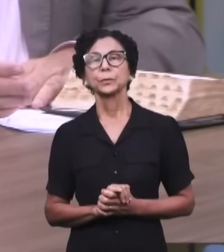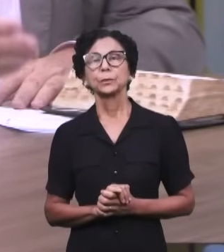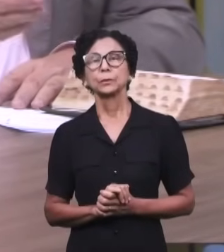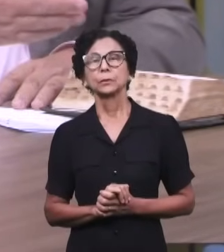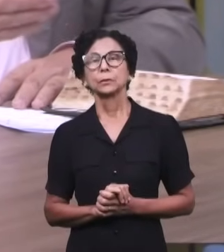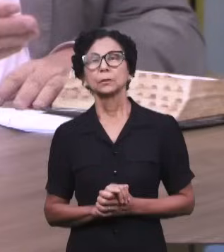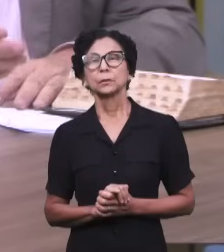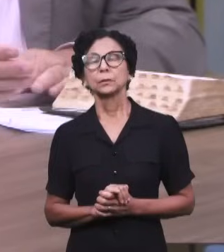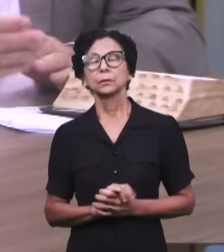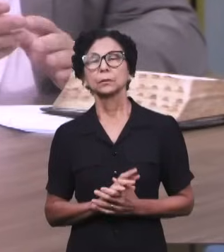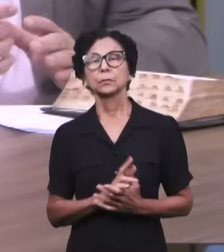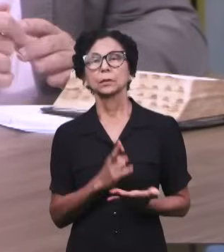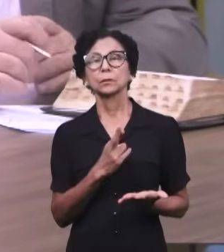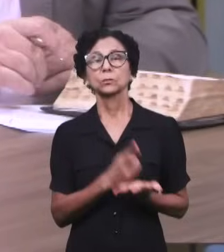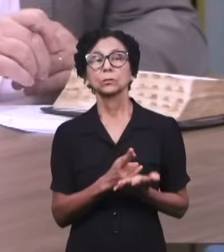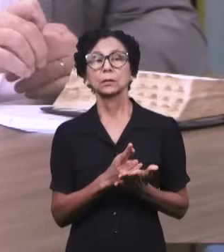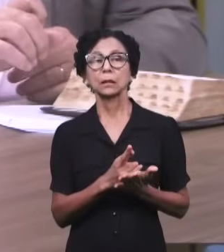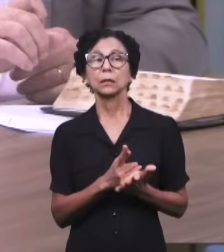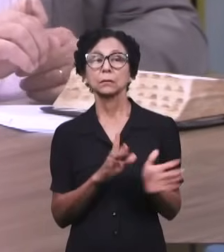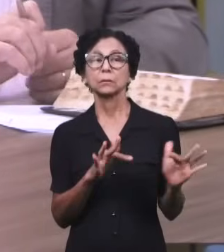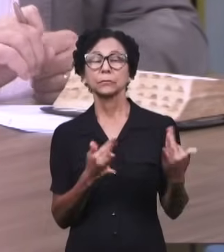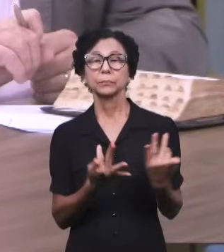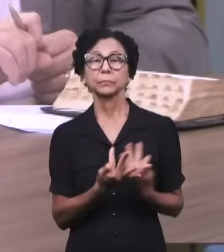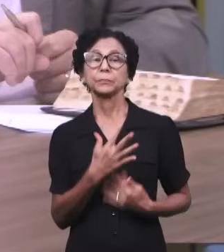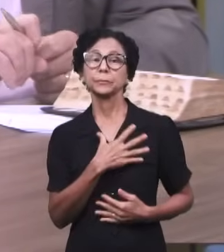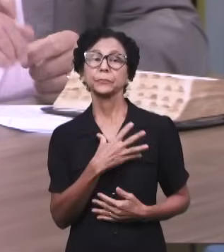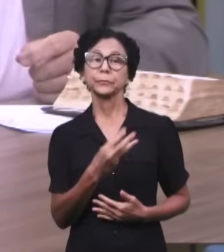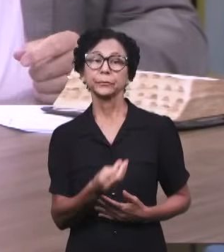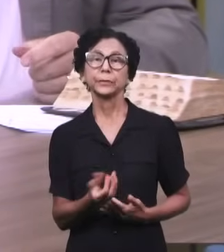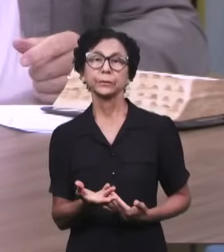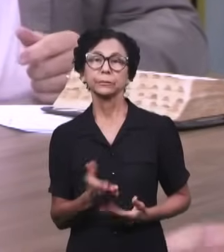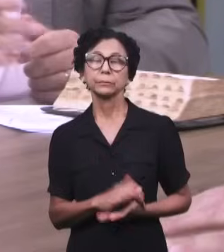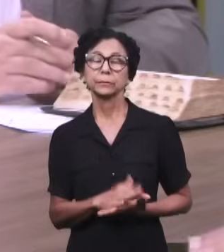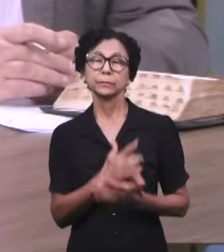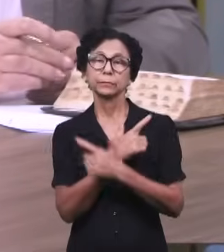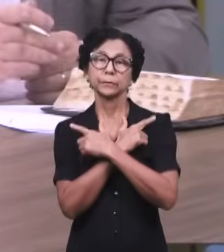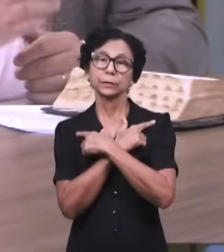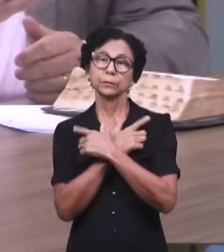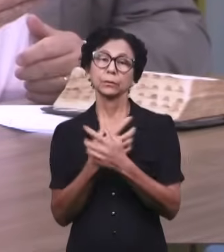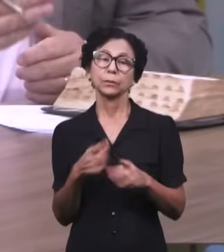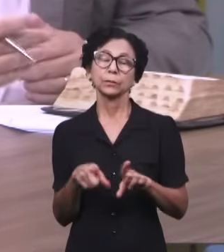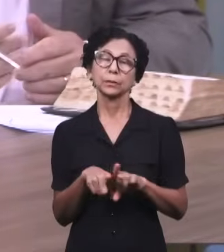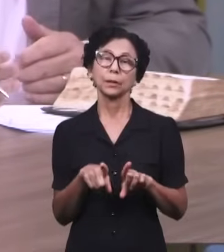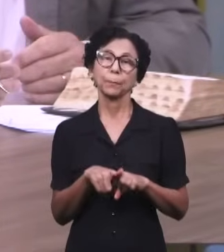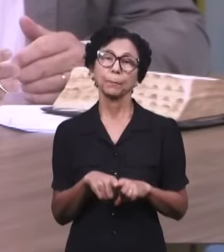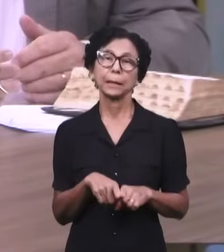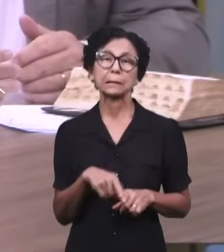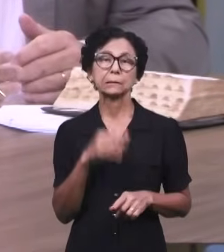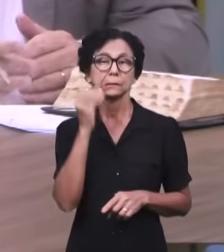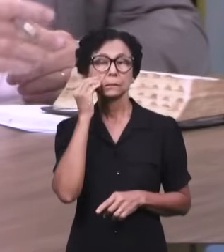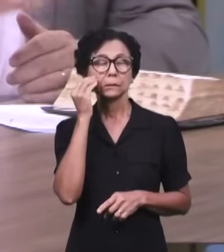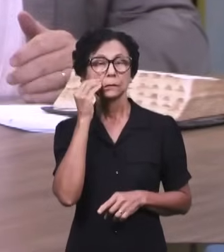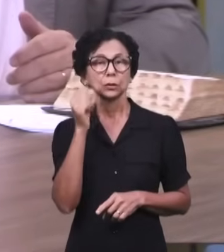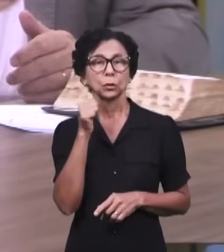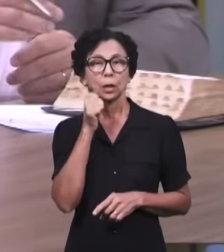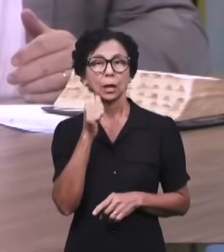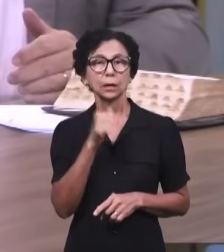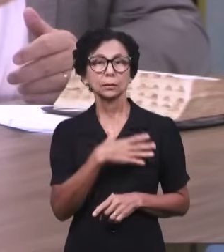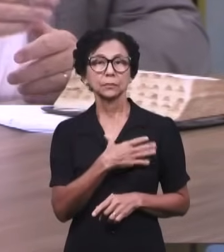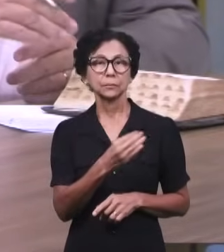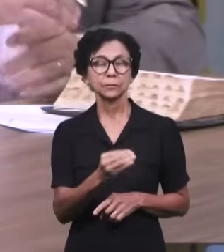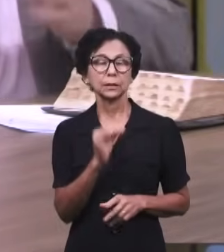né? E o caso de Ló é isso aí, a decisão dele, dessa posição que ele tomou, essa negociação que ele fez com a filha, gerou